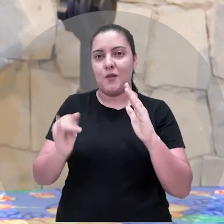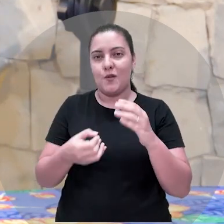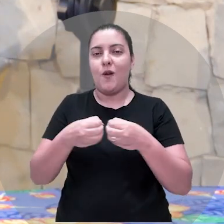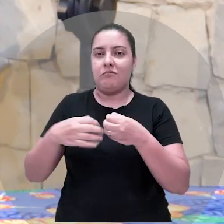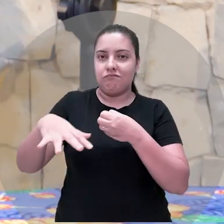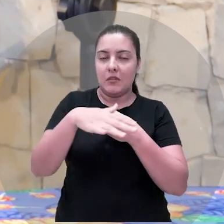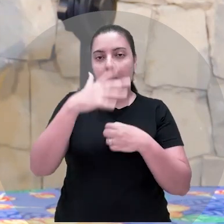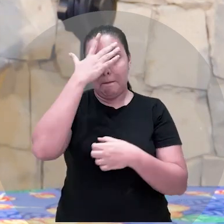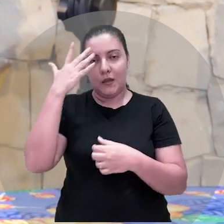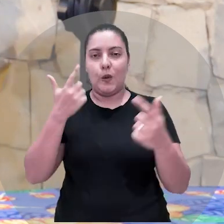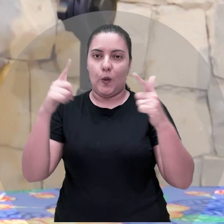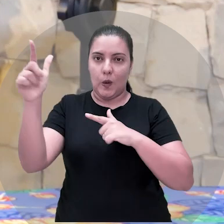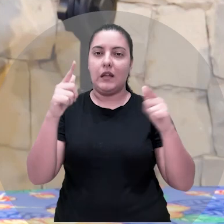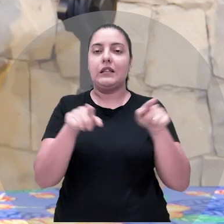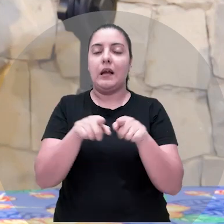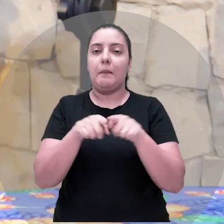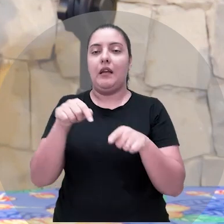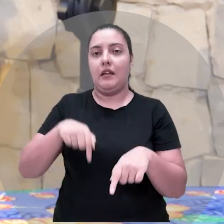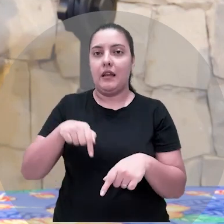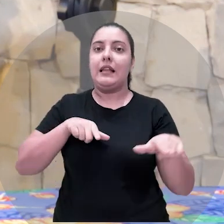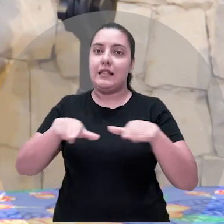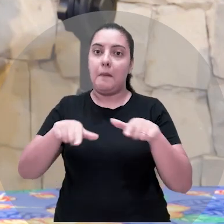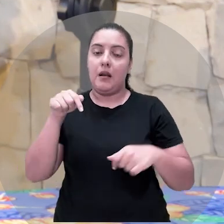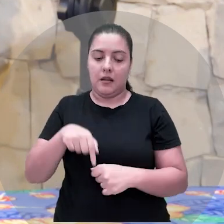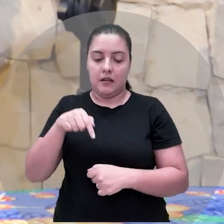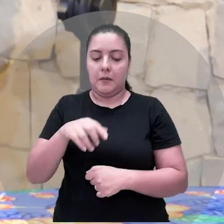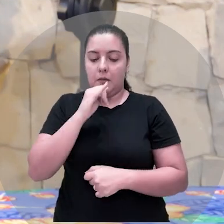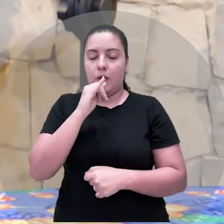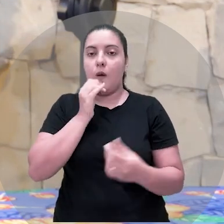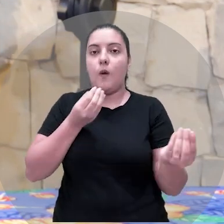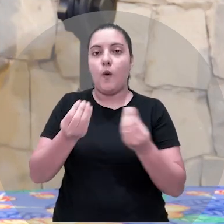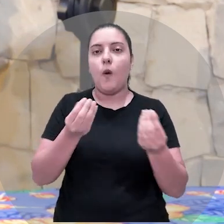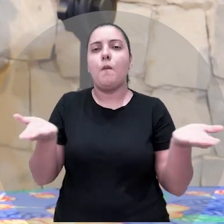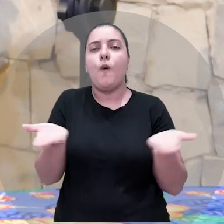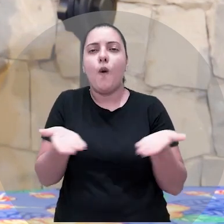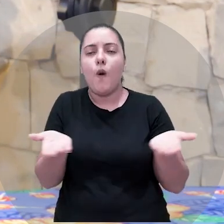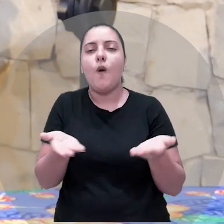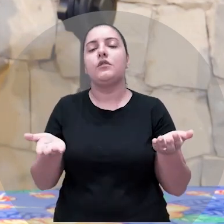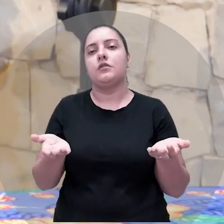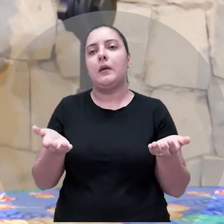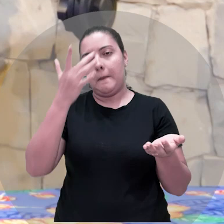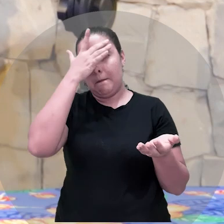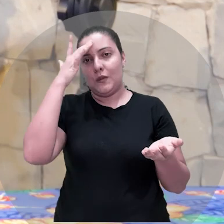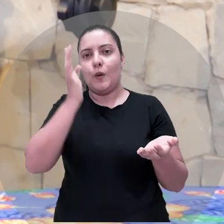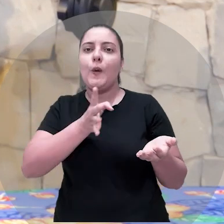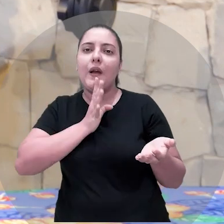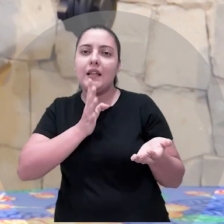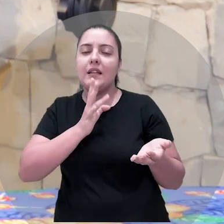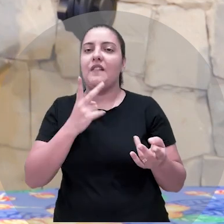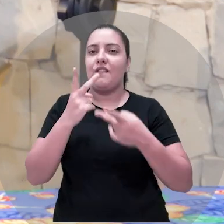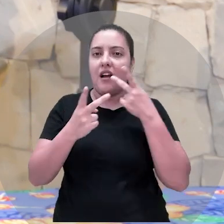Clínico terapêutico já voltaram para criança e adolescentes com autismo E aí foi quando eu comecei aí conhecendo esse